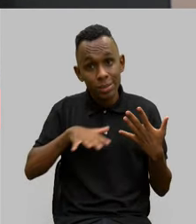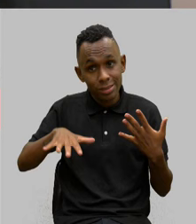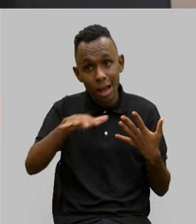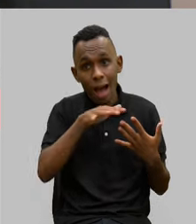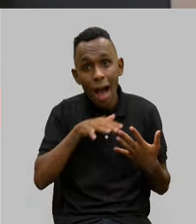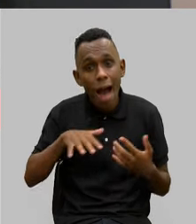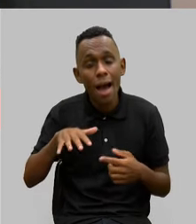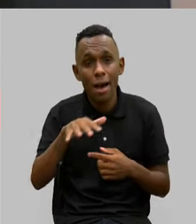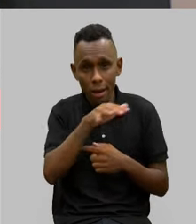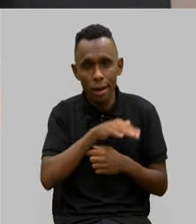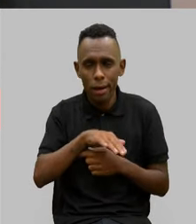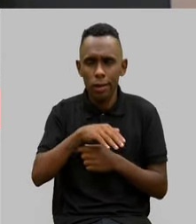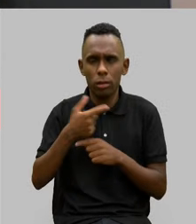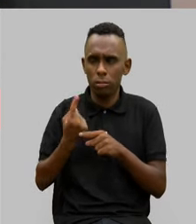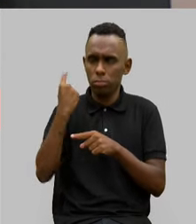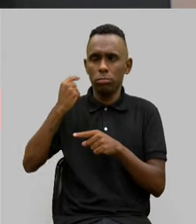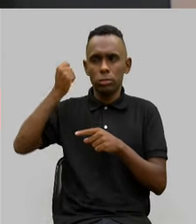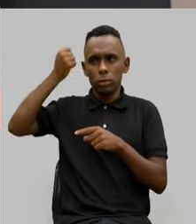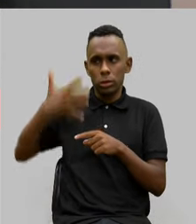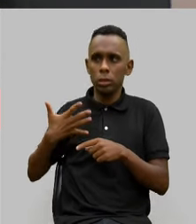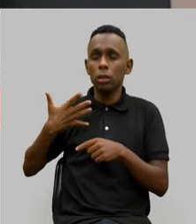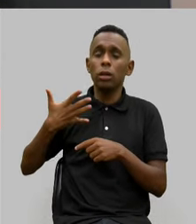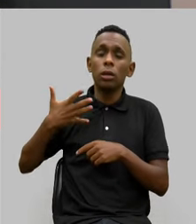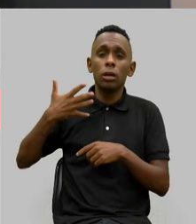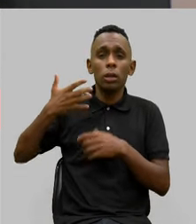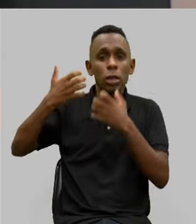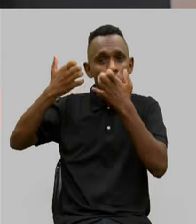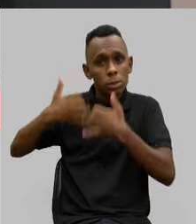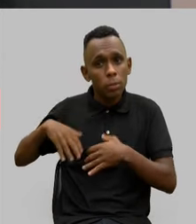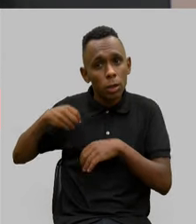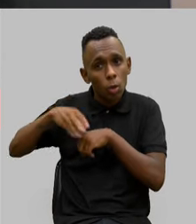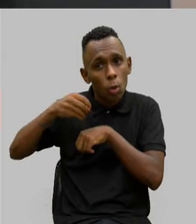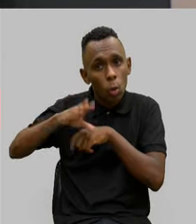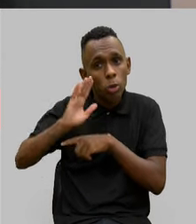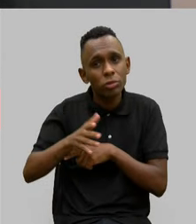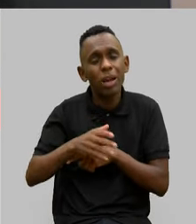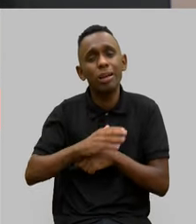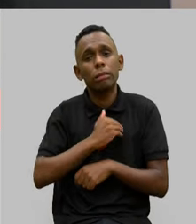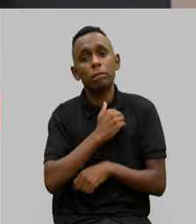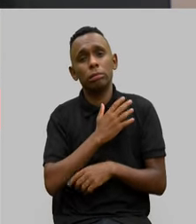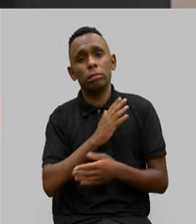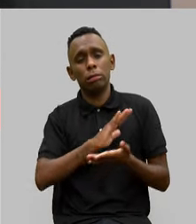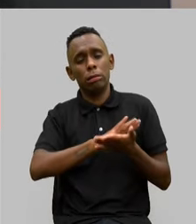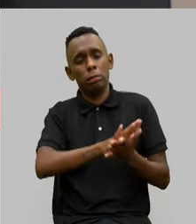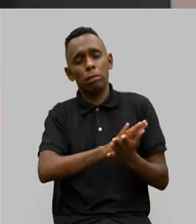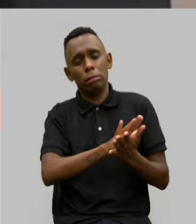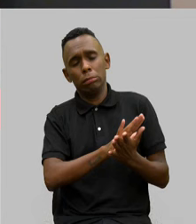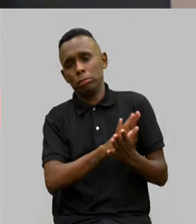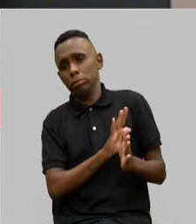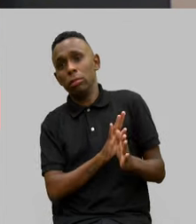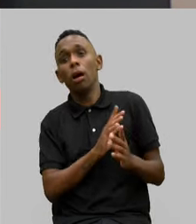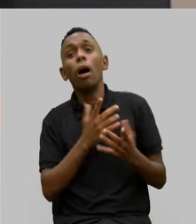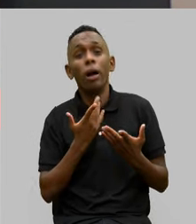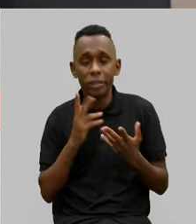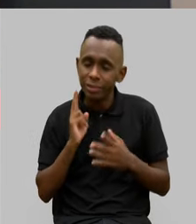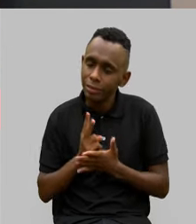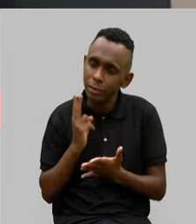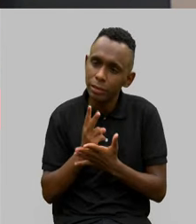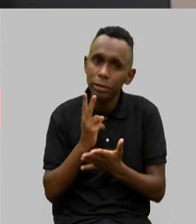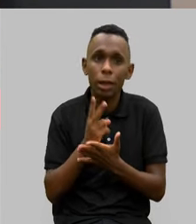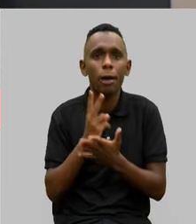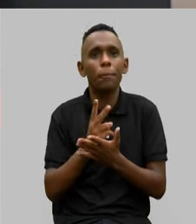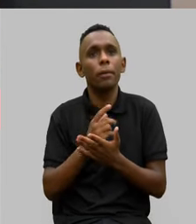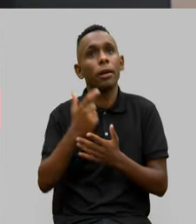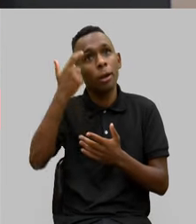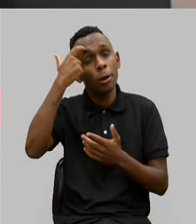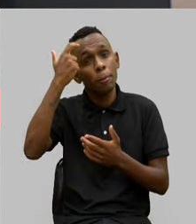aqui anteriormente é uma área que sempre sofreu muito preconceito né então Professor Carlinho foi citado aqui várias vezes Então imagina o tempo